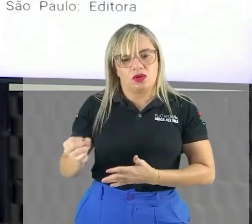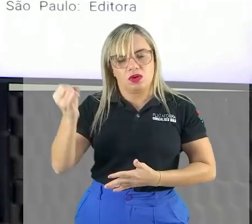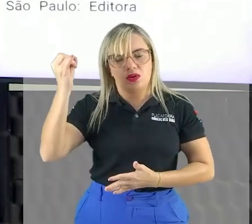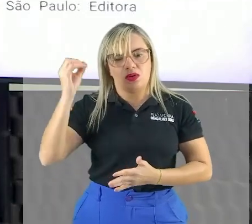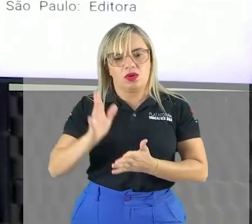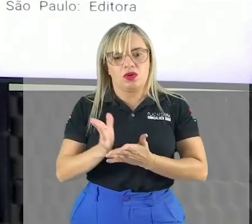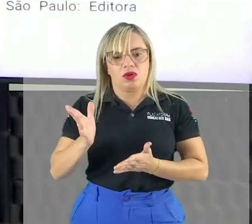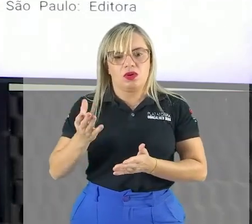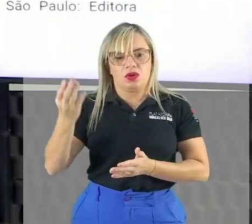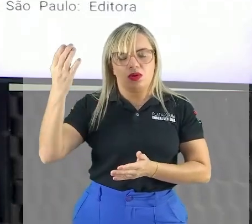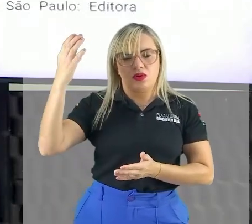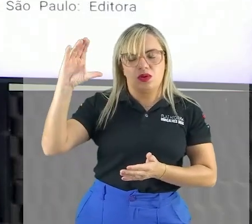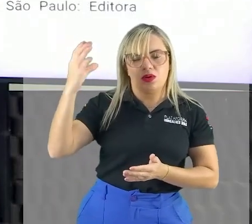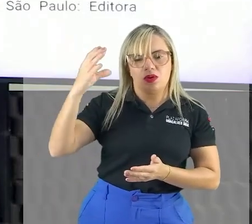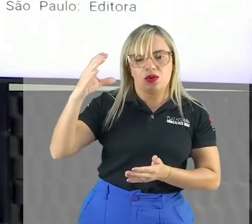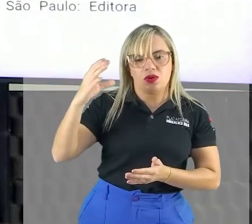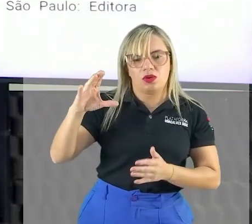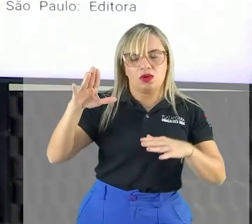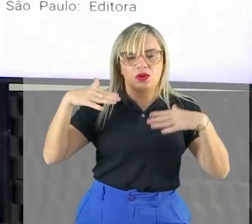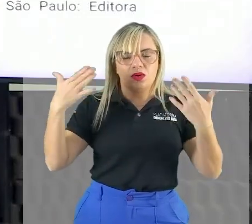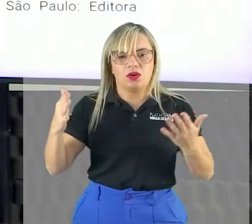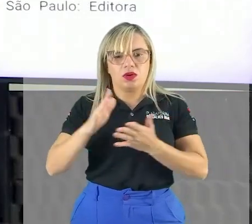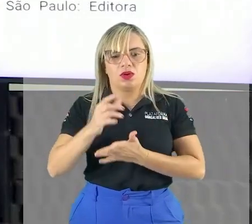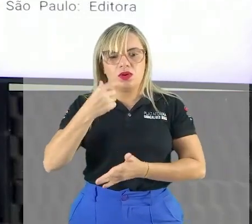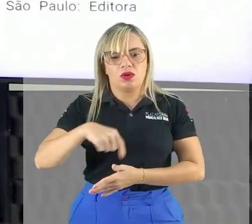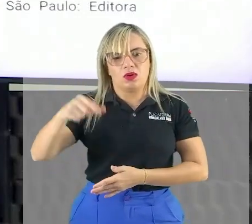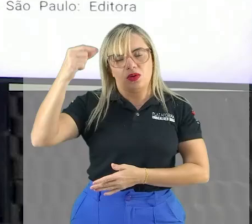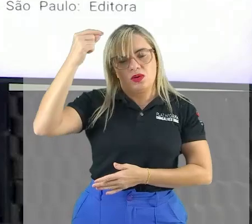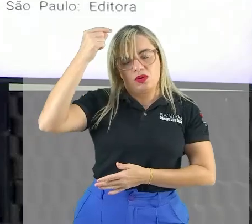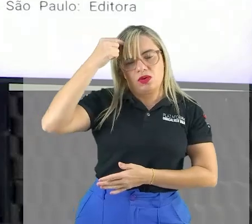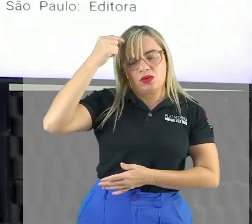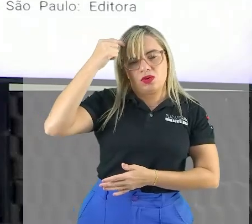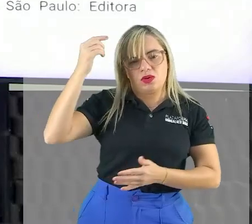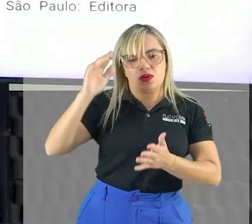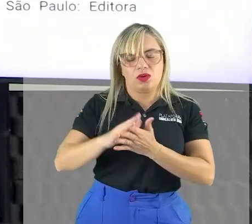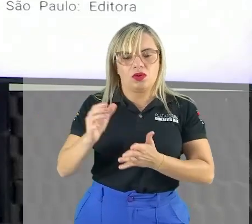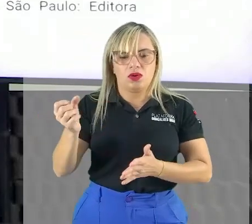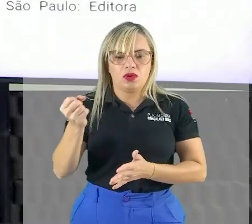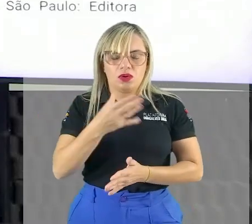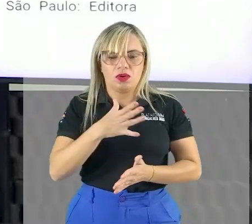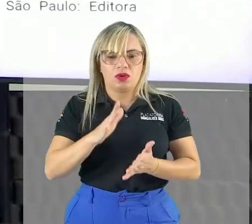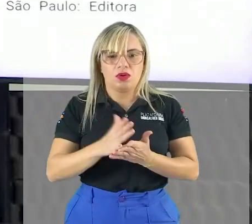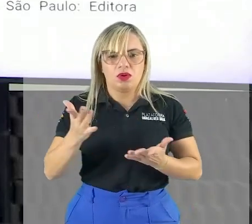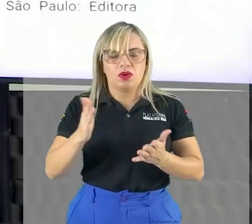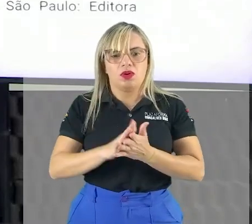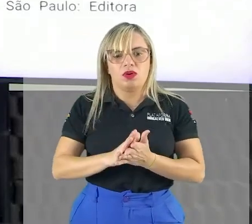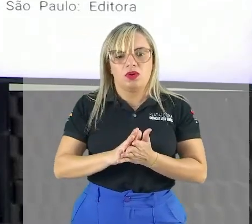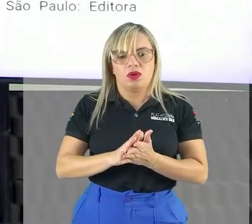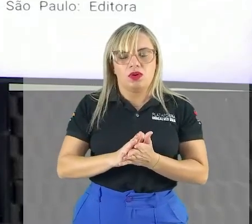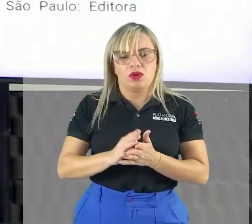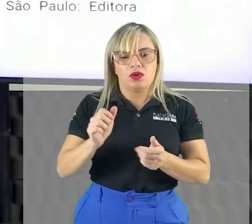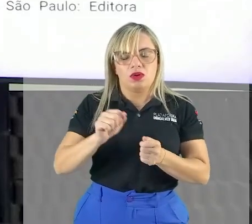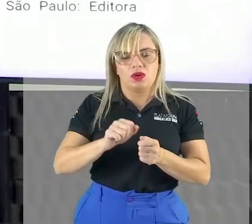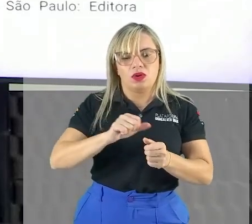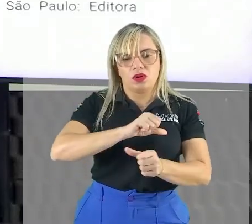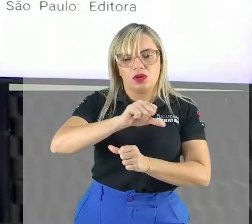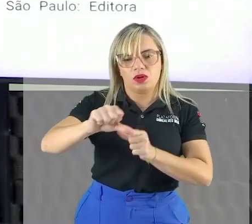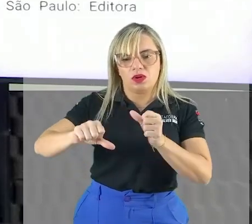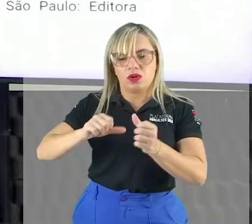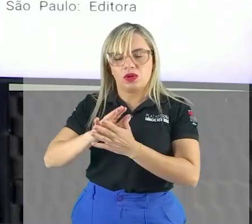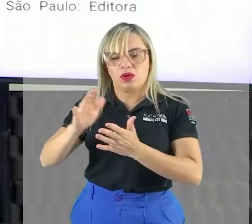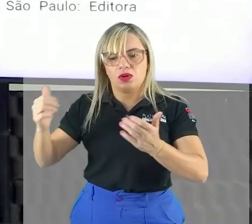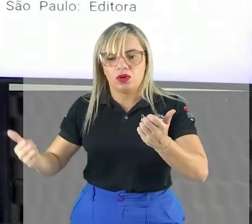da ciência, dentro do pensamento, né, moderno que se construiu naquele momento ali, e apoiado